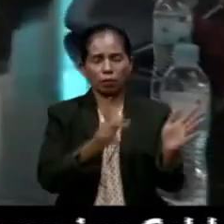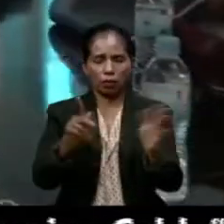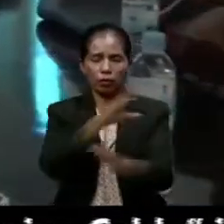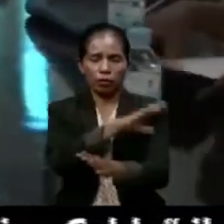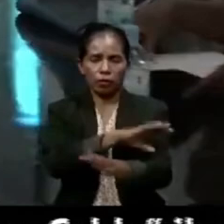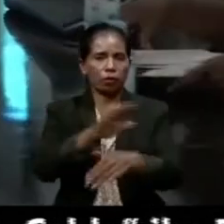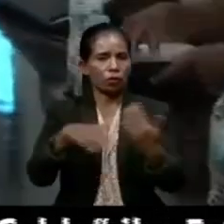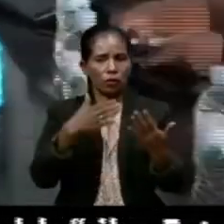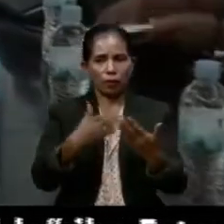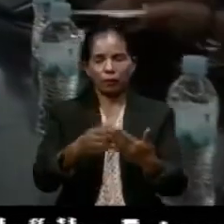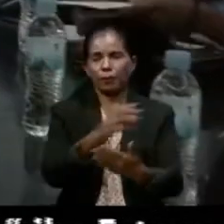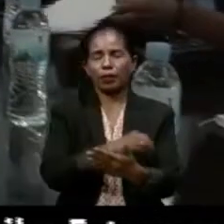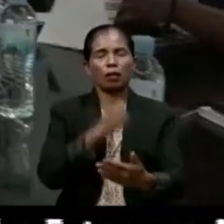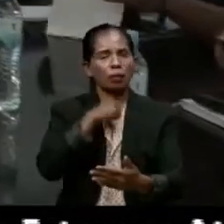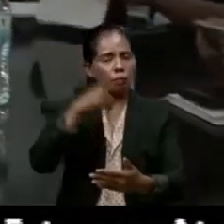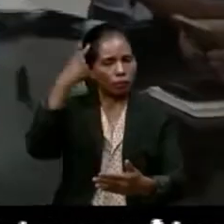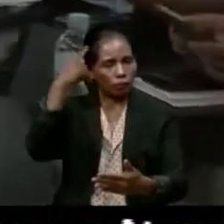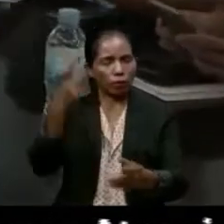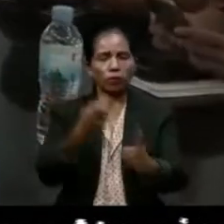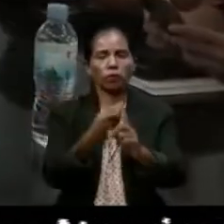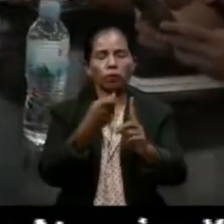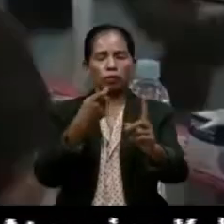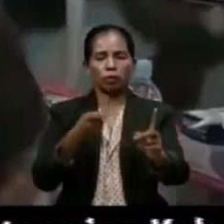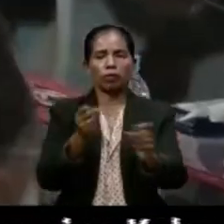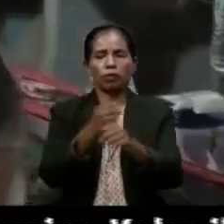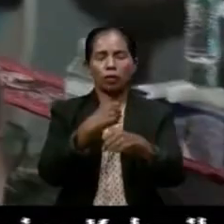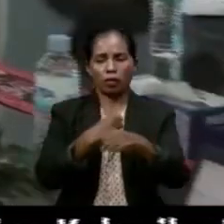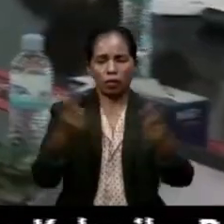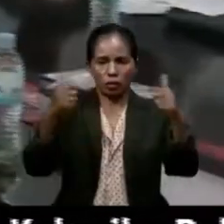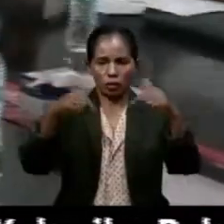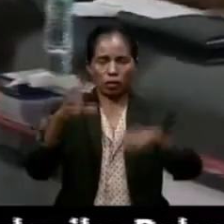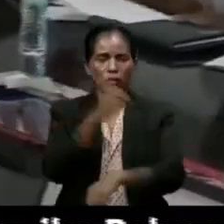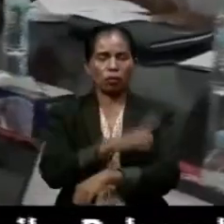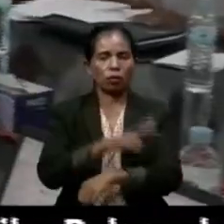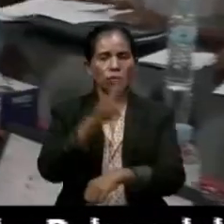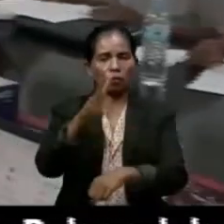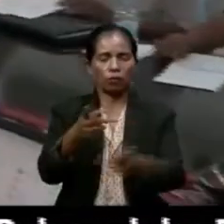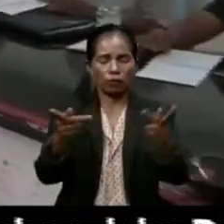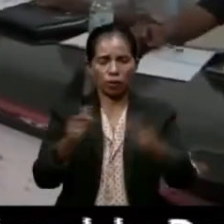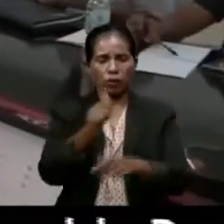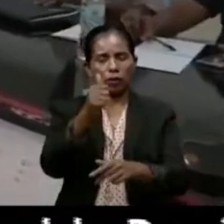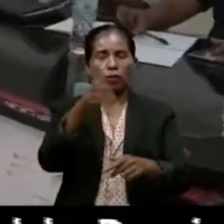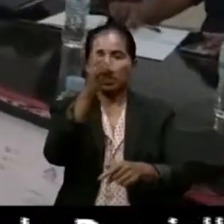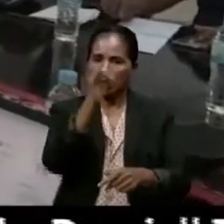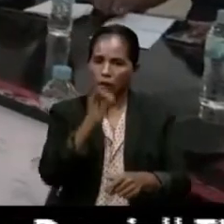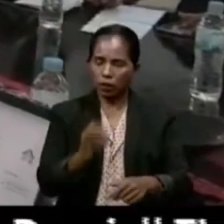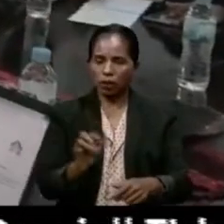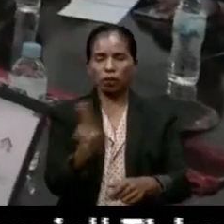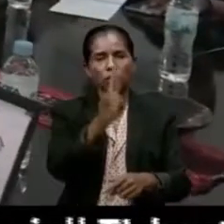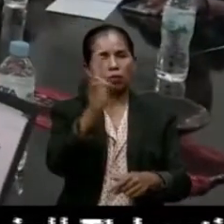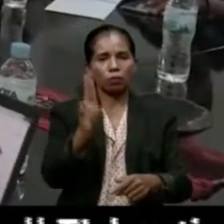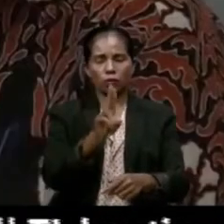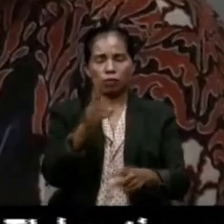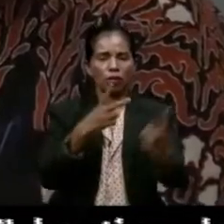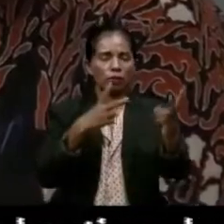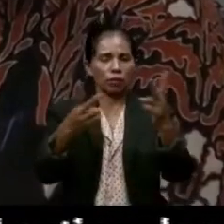niantoma antes de delegação Papa Francisco se Vaticano halou na inspeção durante loron rua para fatem sanolo ia dili deve ser utilizada durante